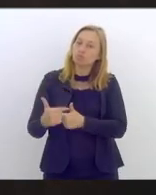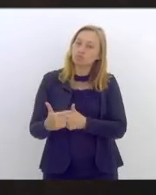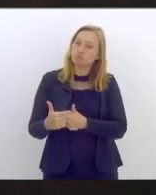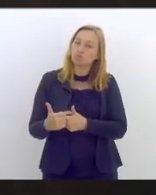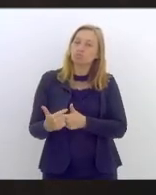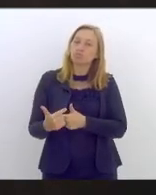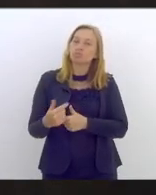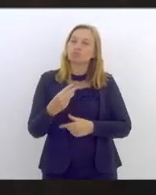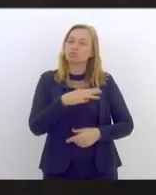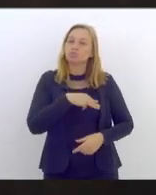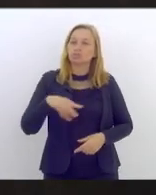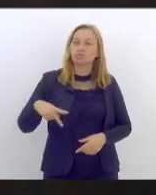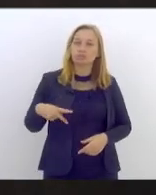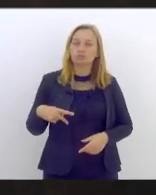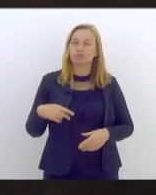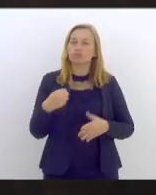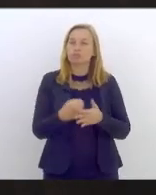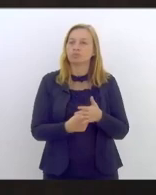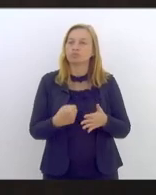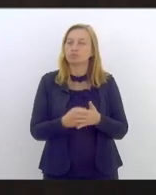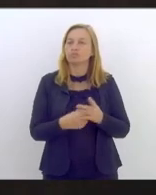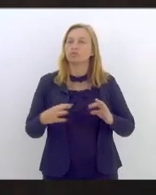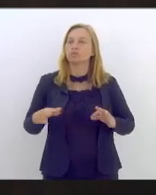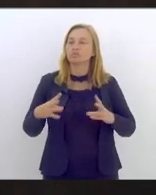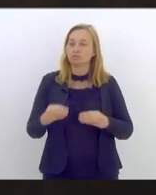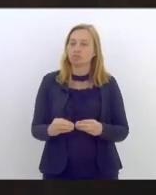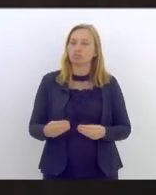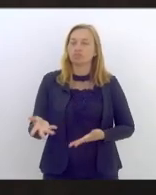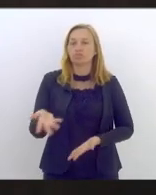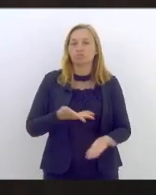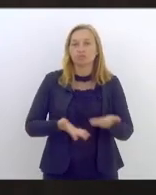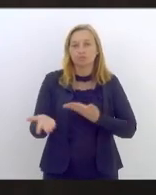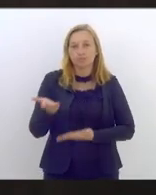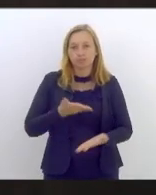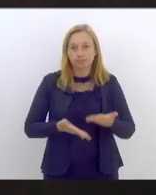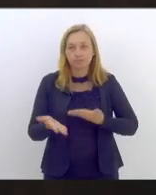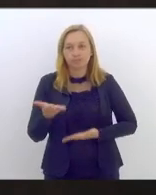sua luta nas suas causas Compartilhamos